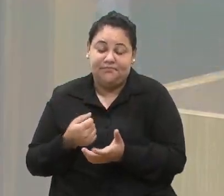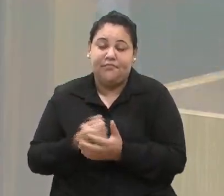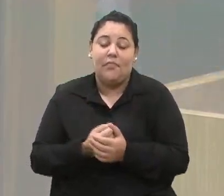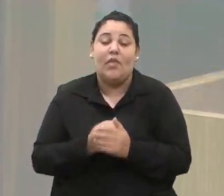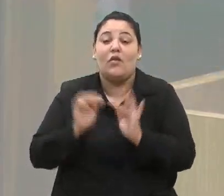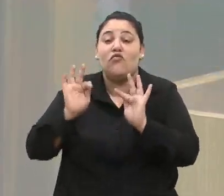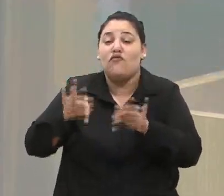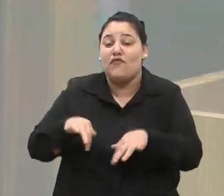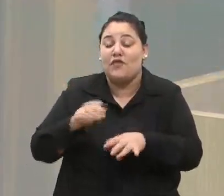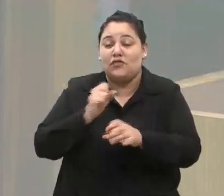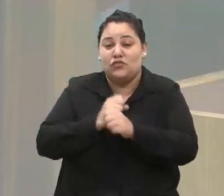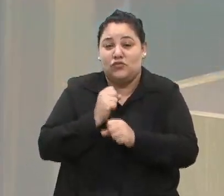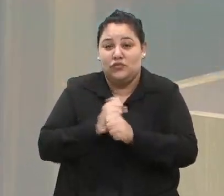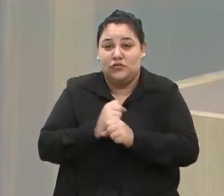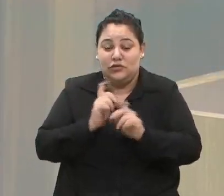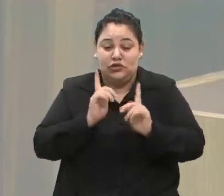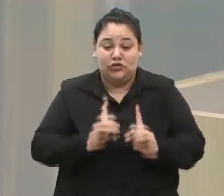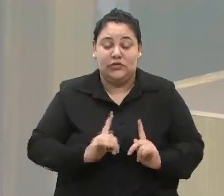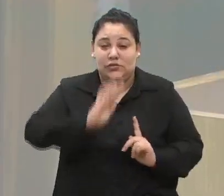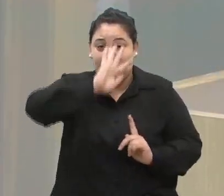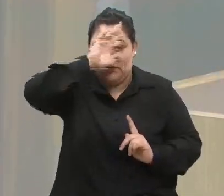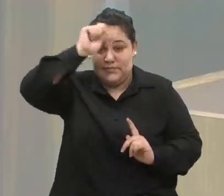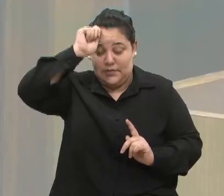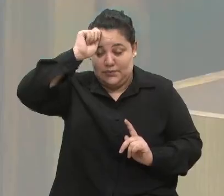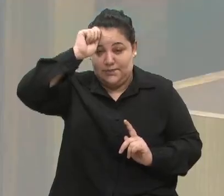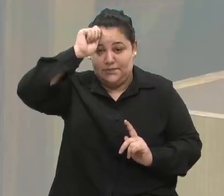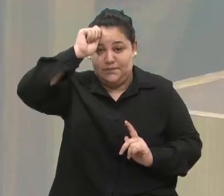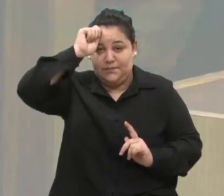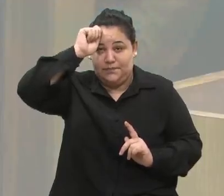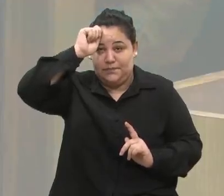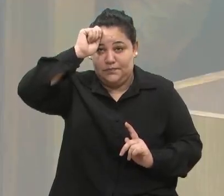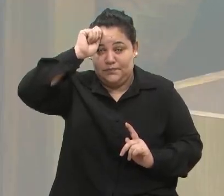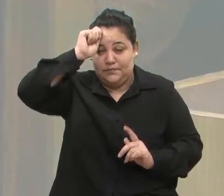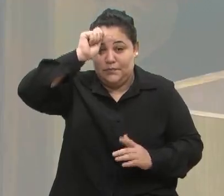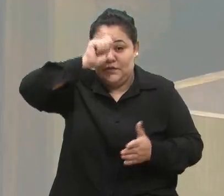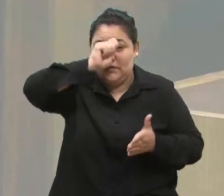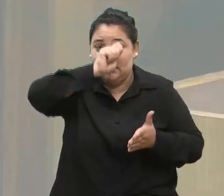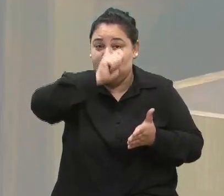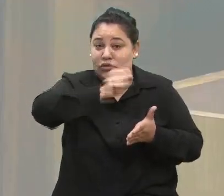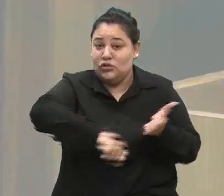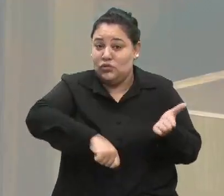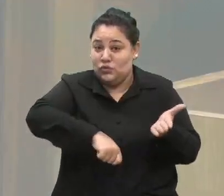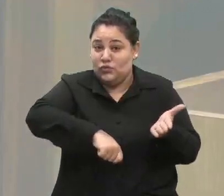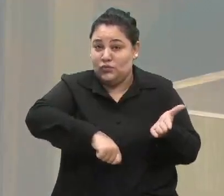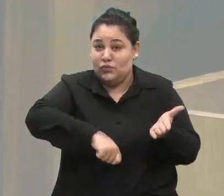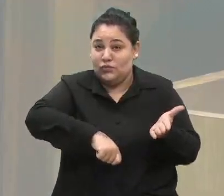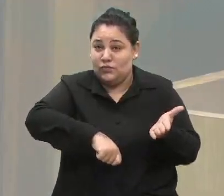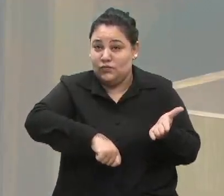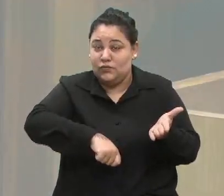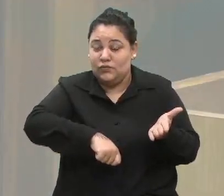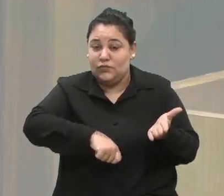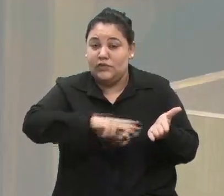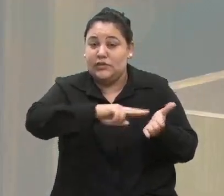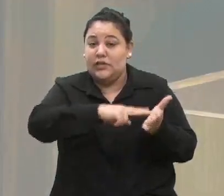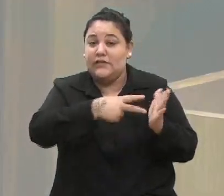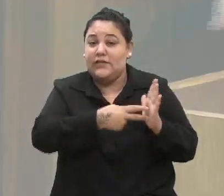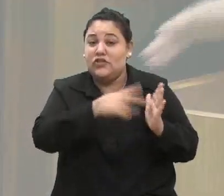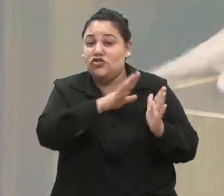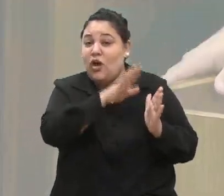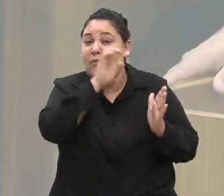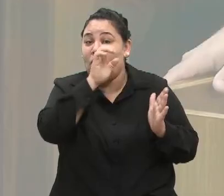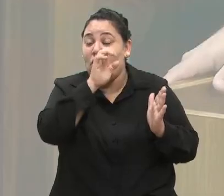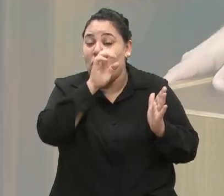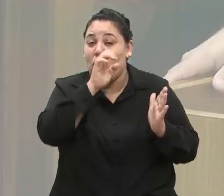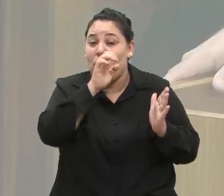do ano, a gestão municipal assinou, né? Ou seja, chamou o Virvi,